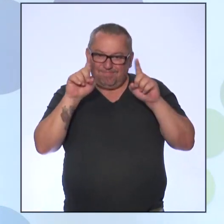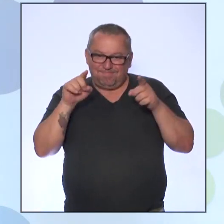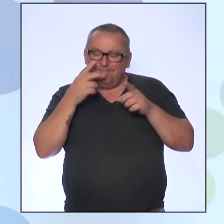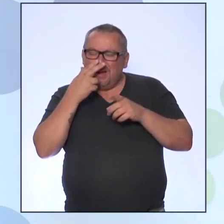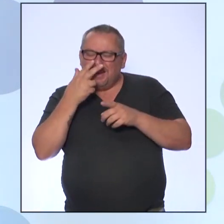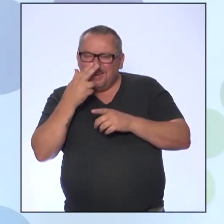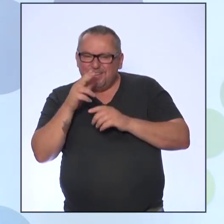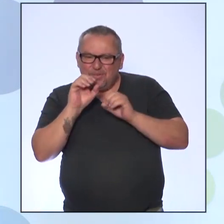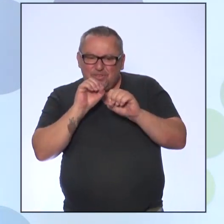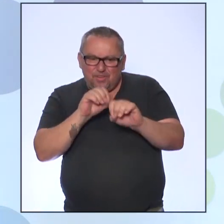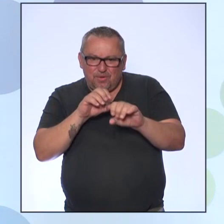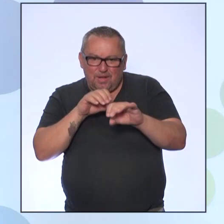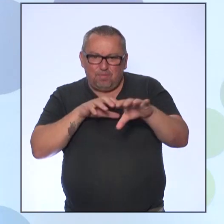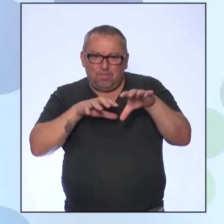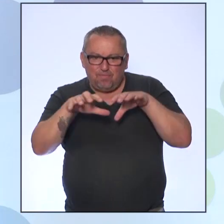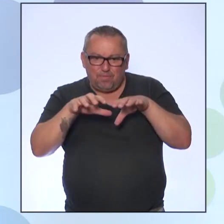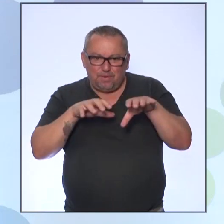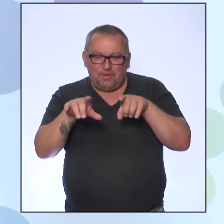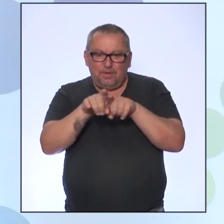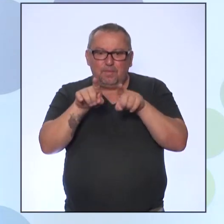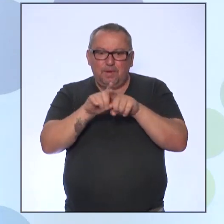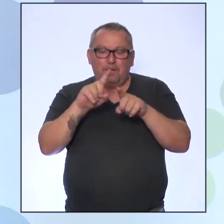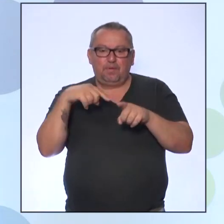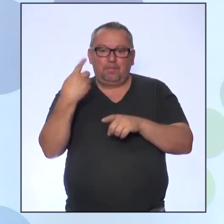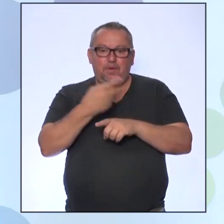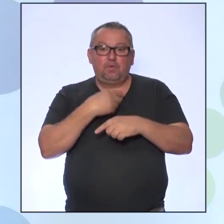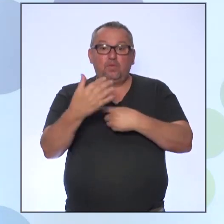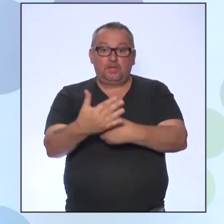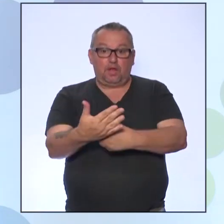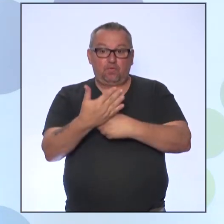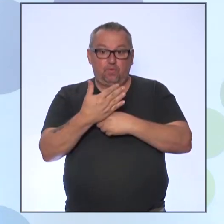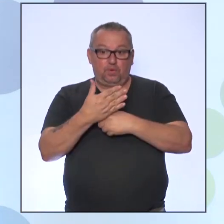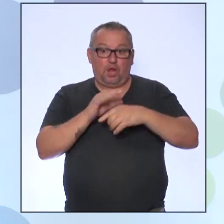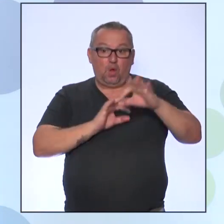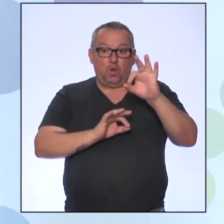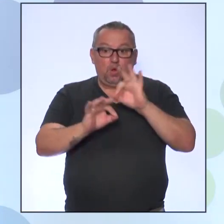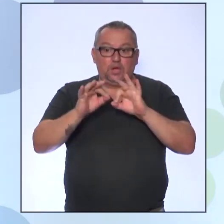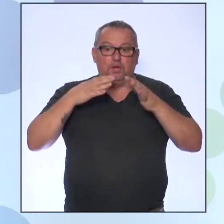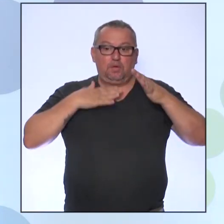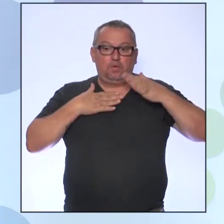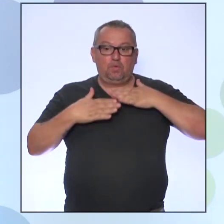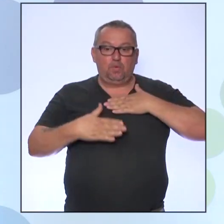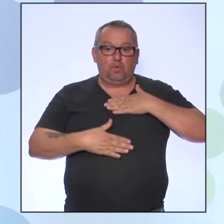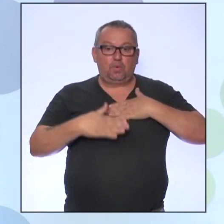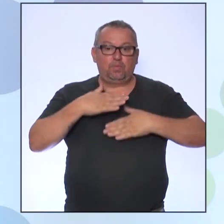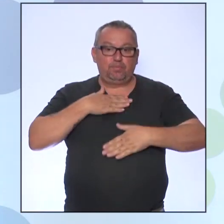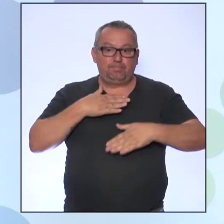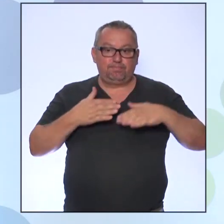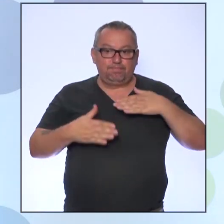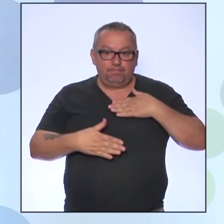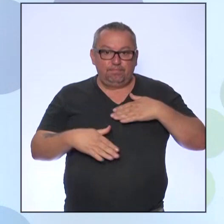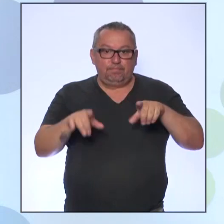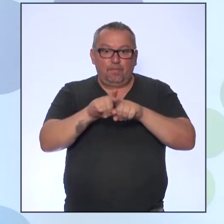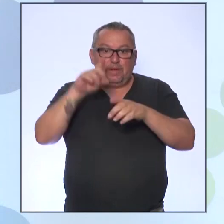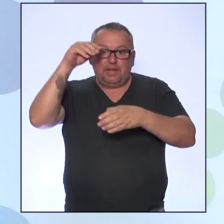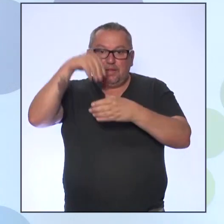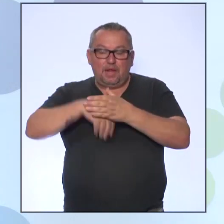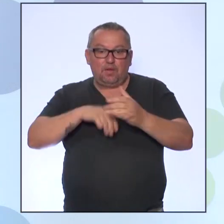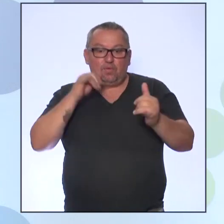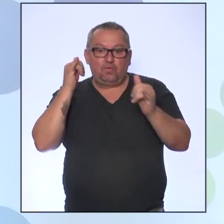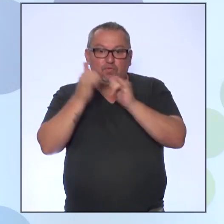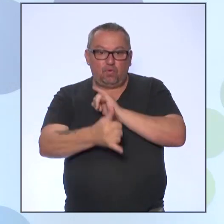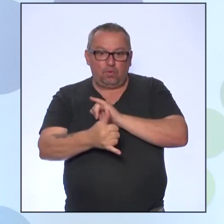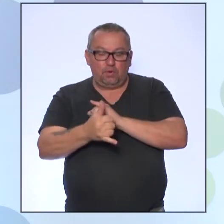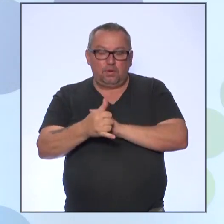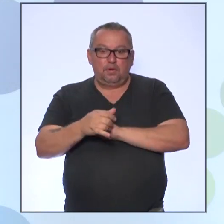o movimento. Então, esse educativo serve para a gente organizar melhor o corpo, né? Dentro do jogo, tá? Então, quando o seu